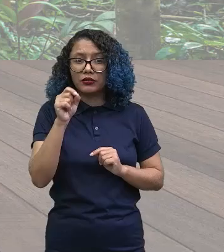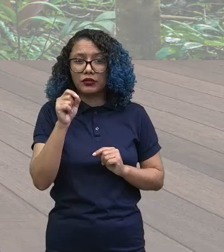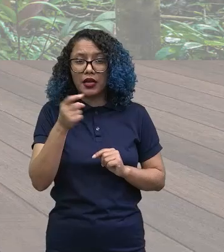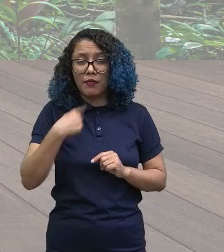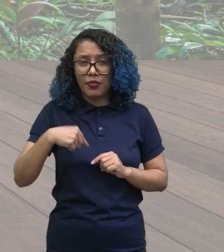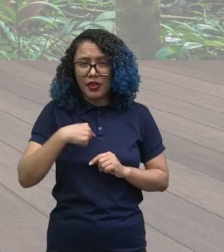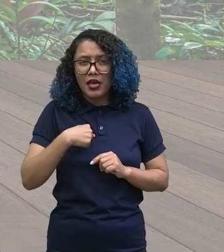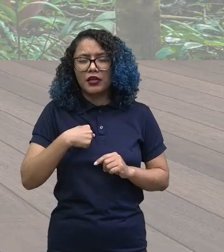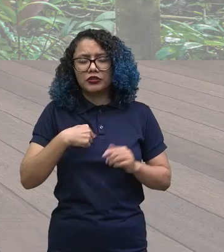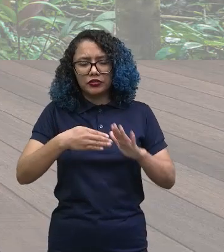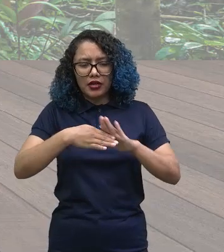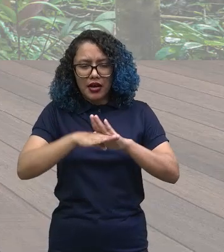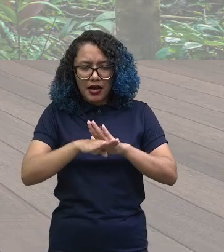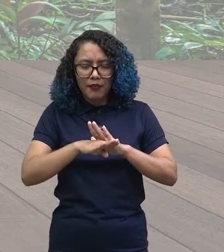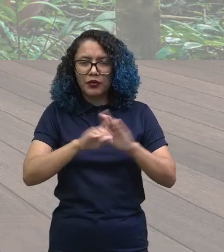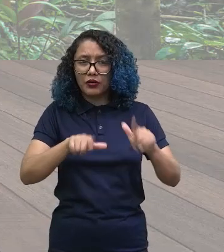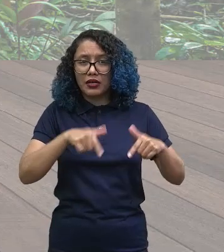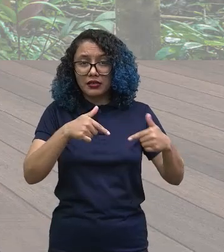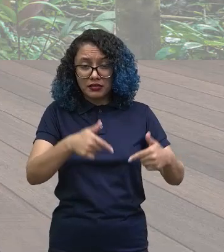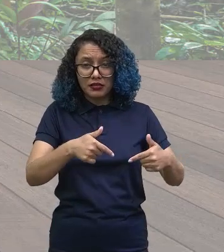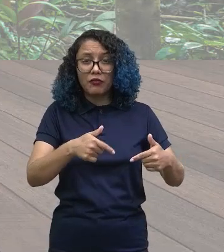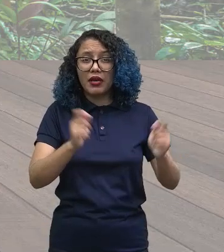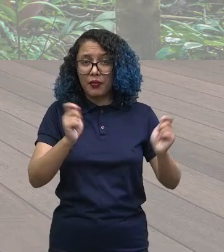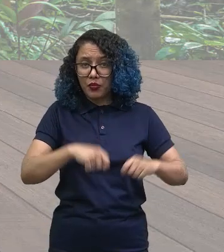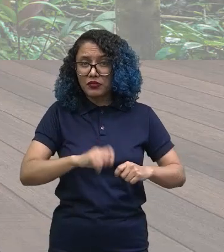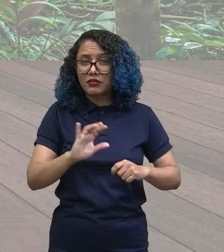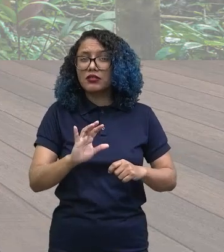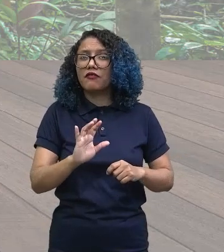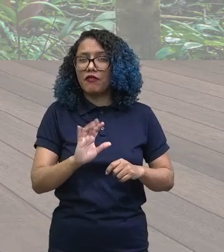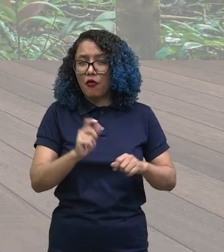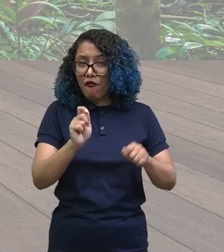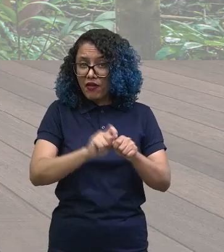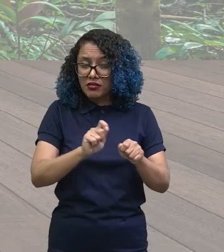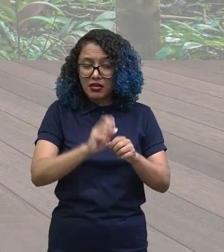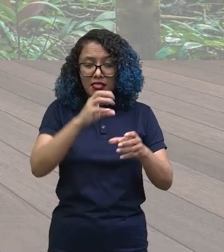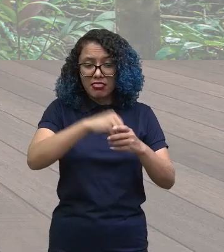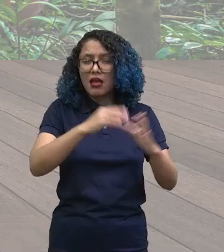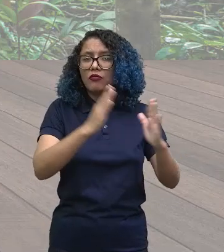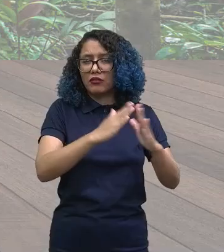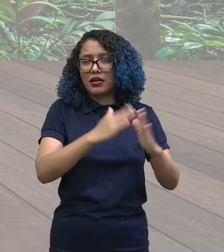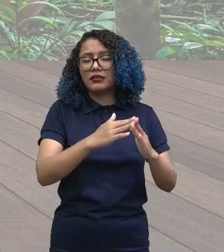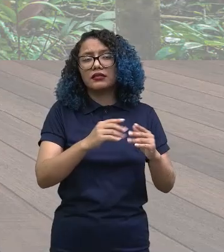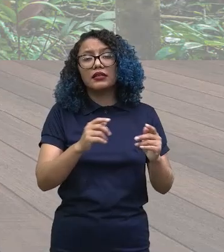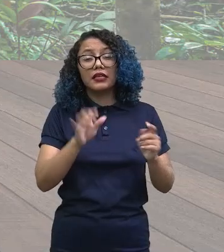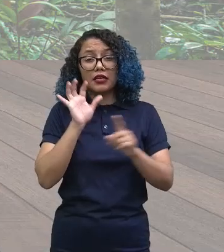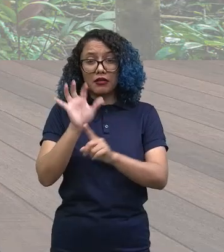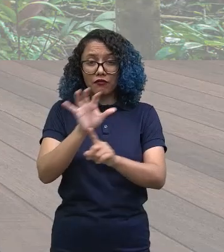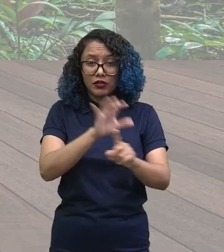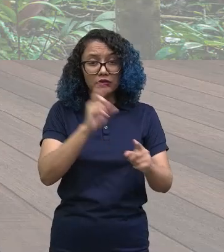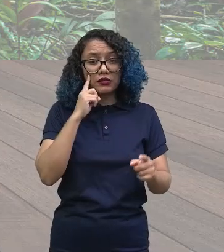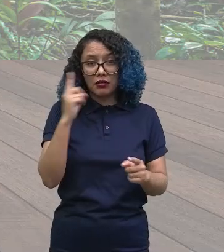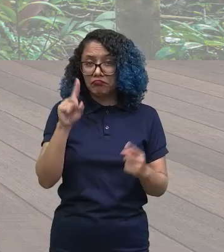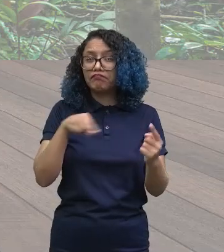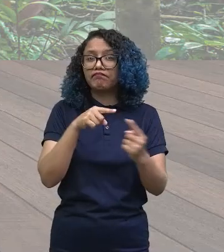e ações locais que podemos fazer na nossa casa, que influenciam esses objetivos